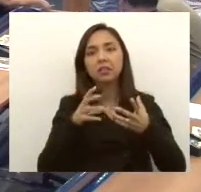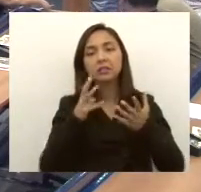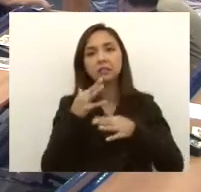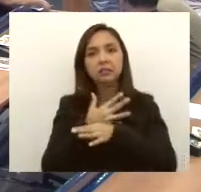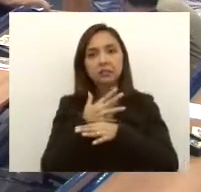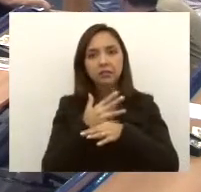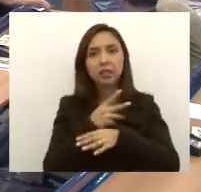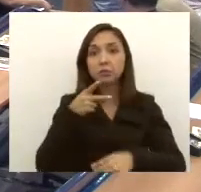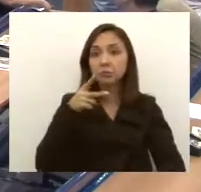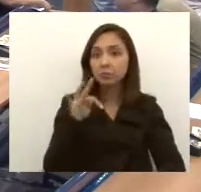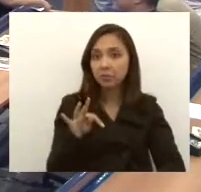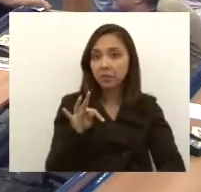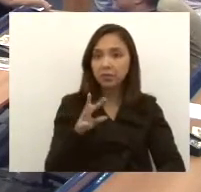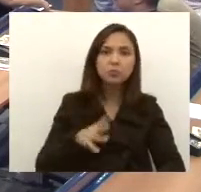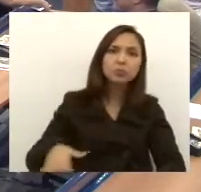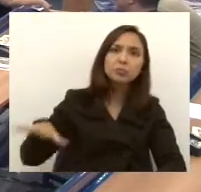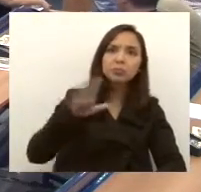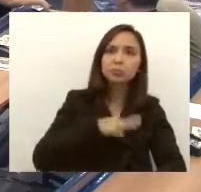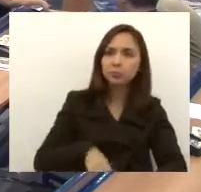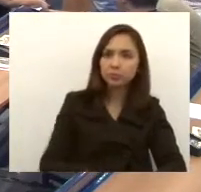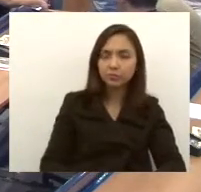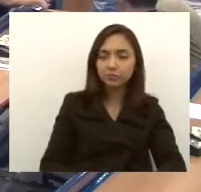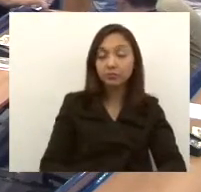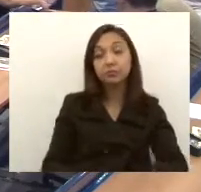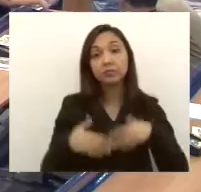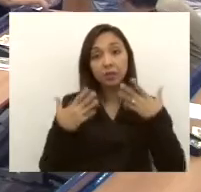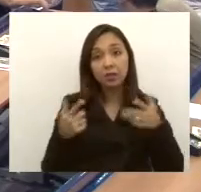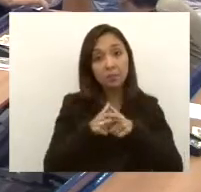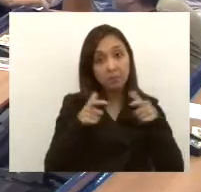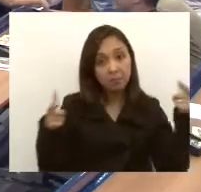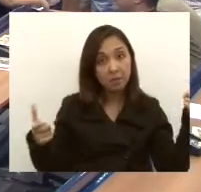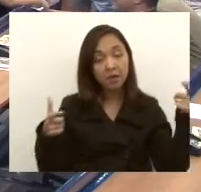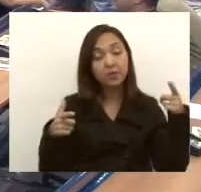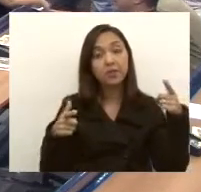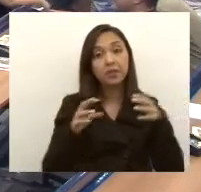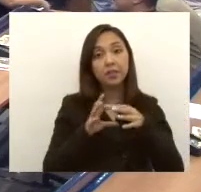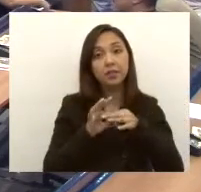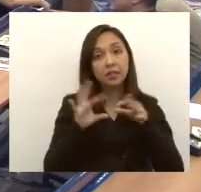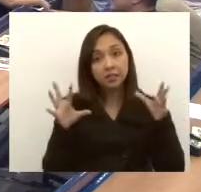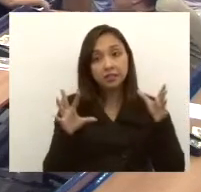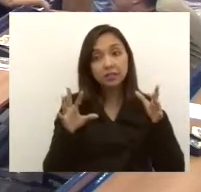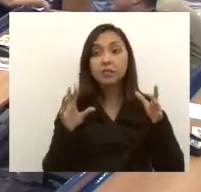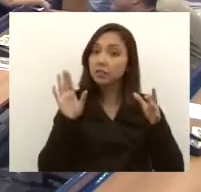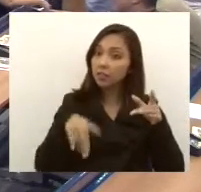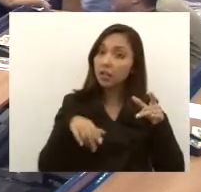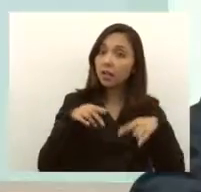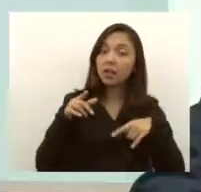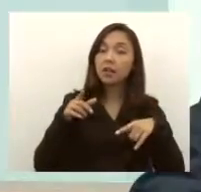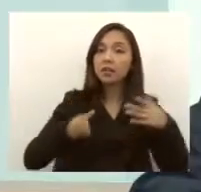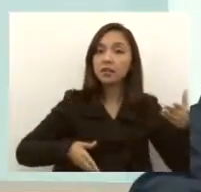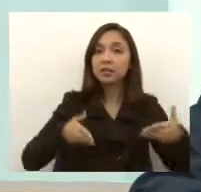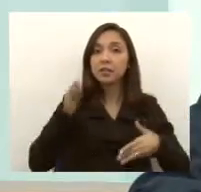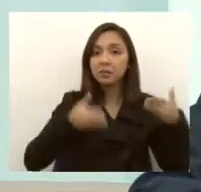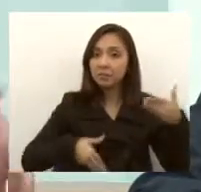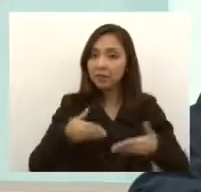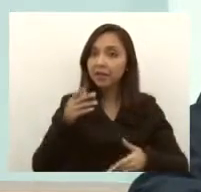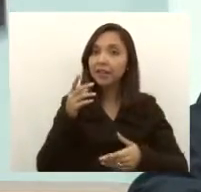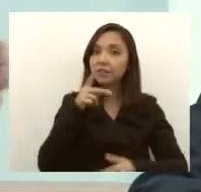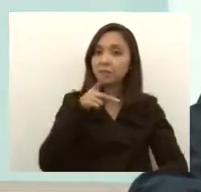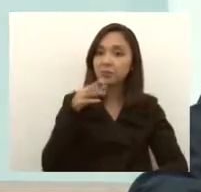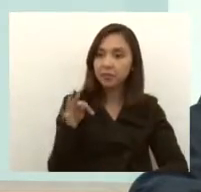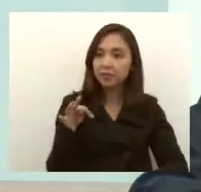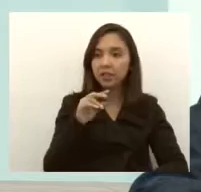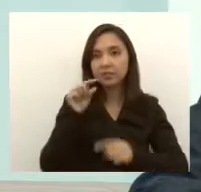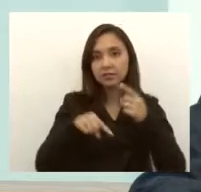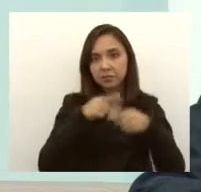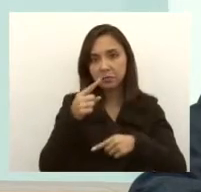PT. Todos os funcionários do PT. Então a maioria dessas lideranças se transformaram em empregados do PT. Aí um outro louco